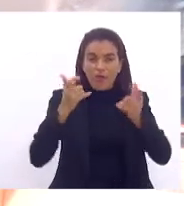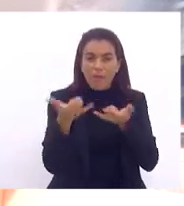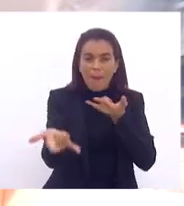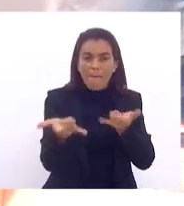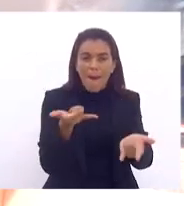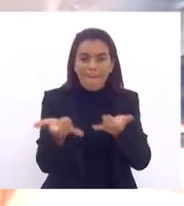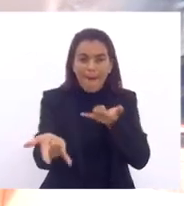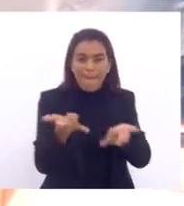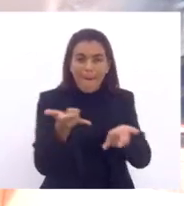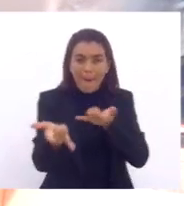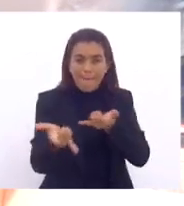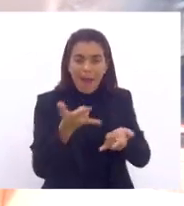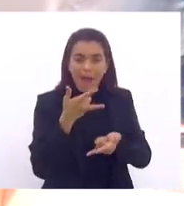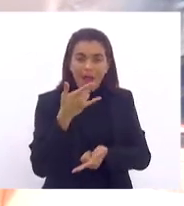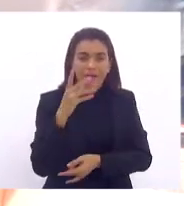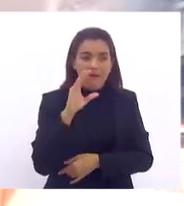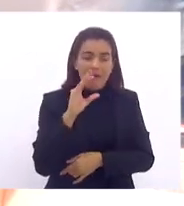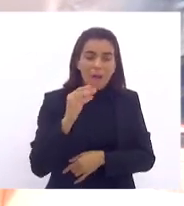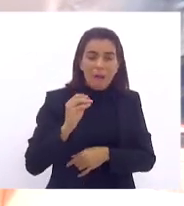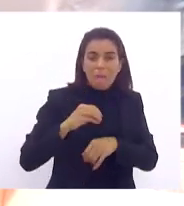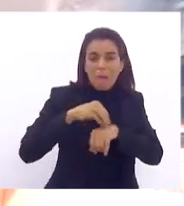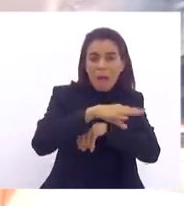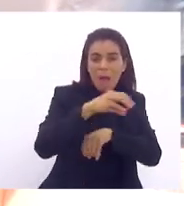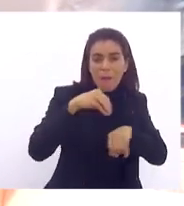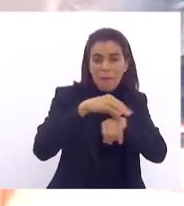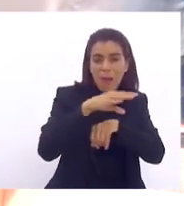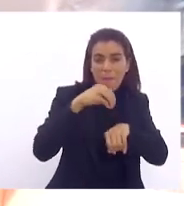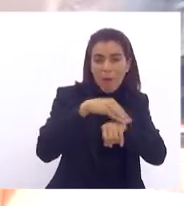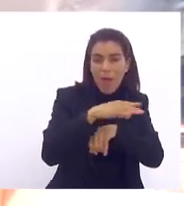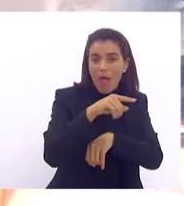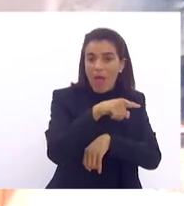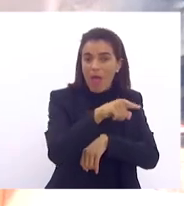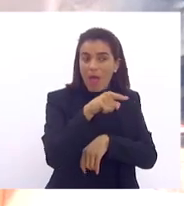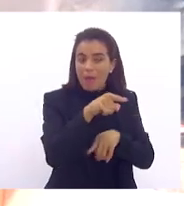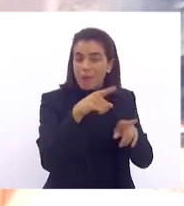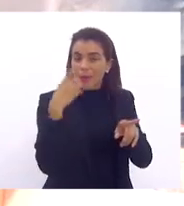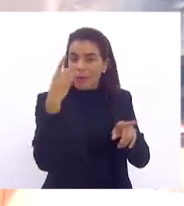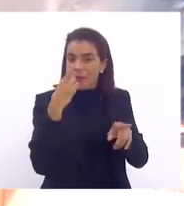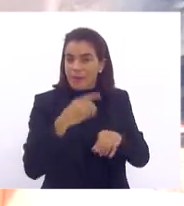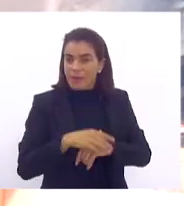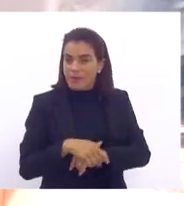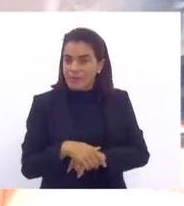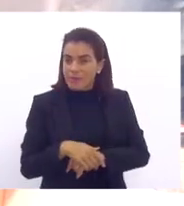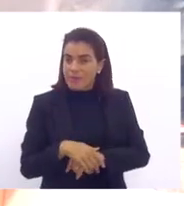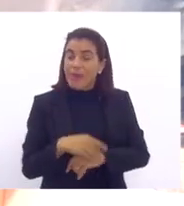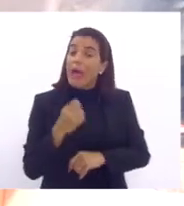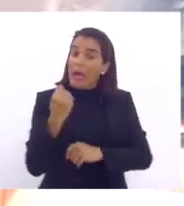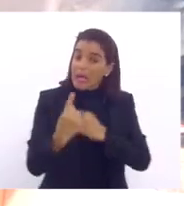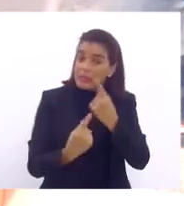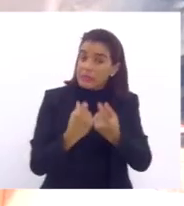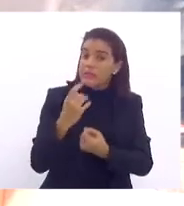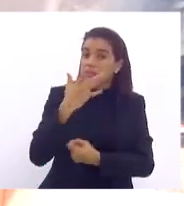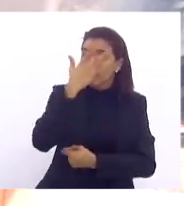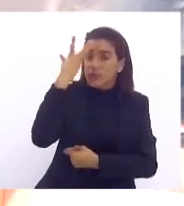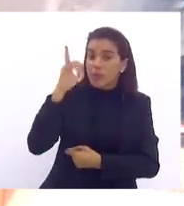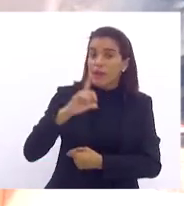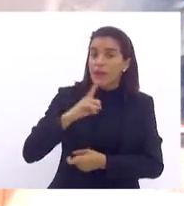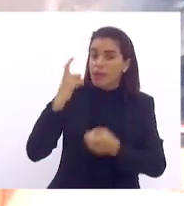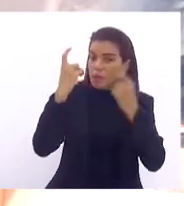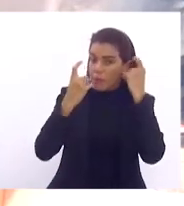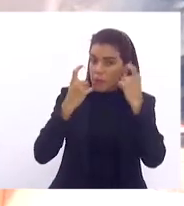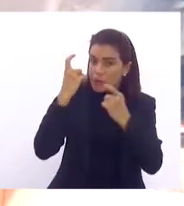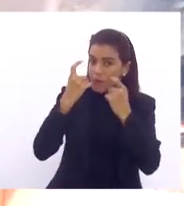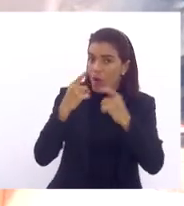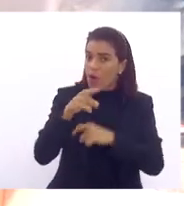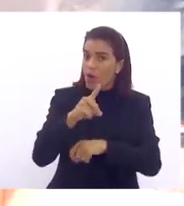Twitter falando pro Deputado tal que aconteceu alguma coisa ilegal às vezes é alguém que tem uma legítima preocupação Pode ser com